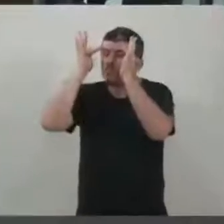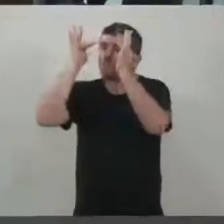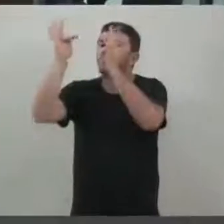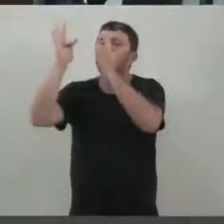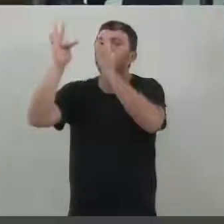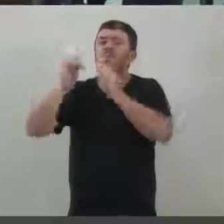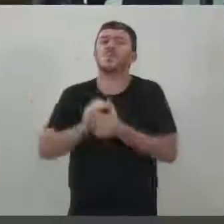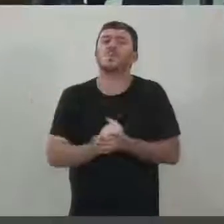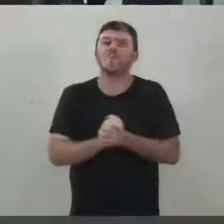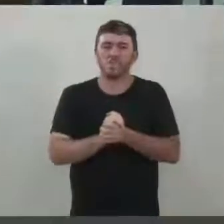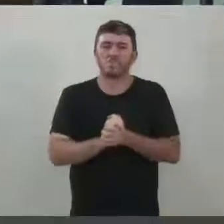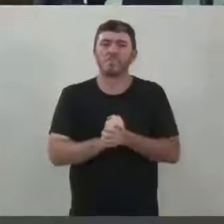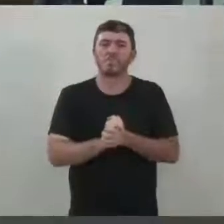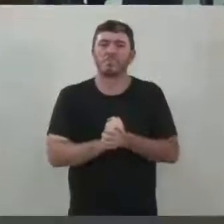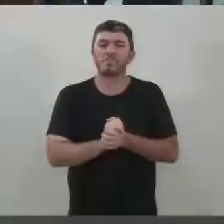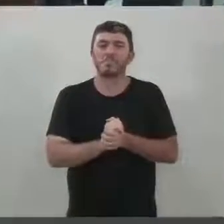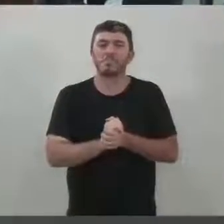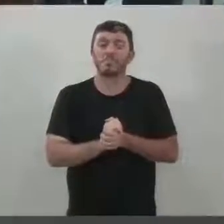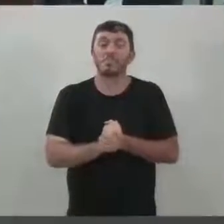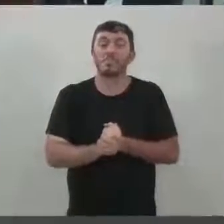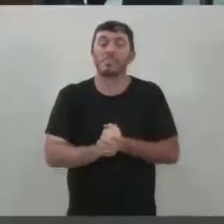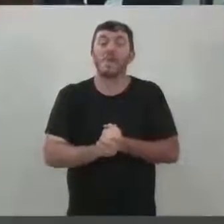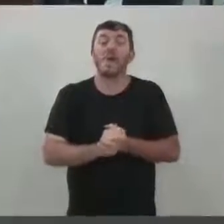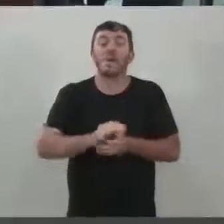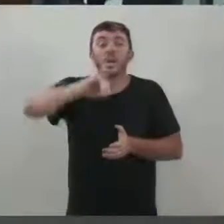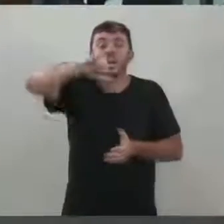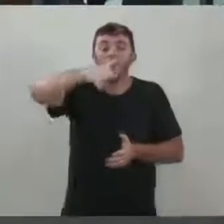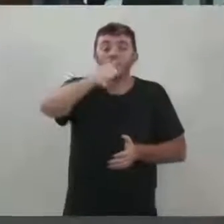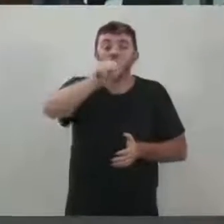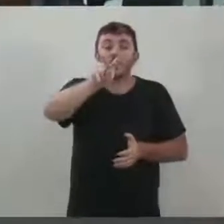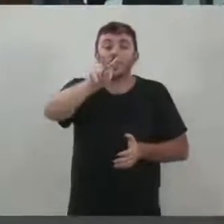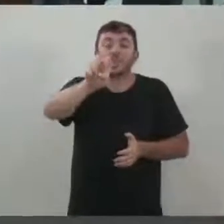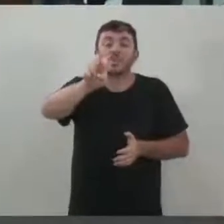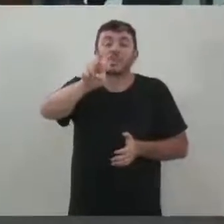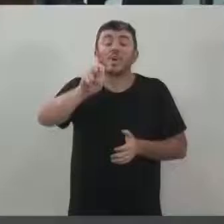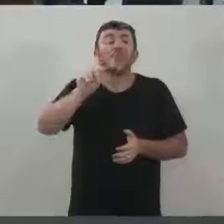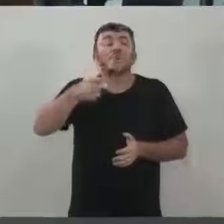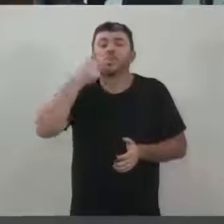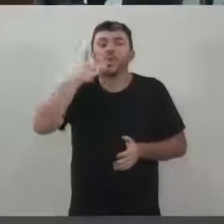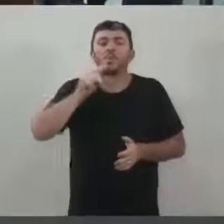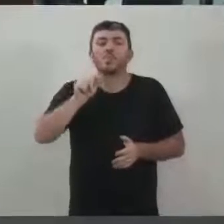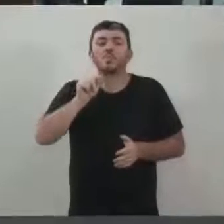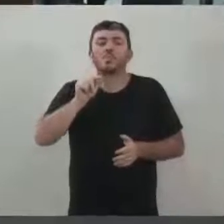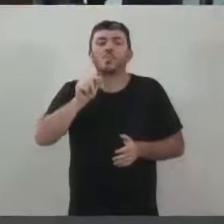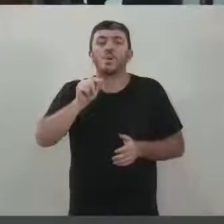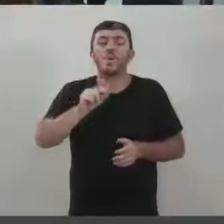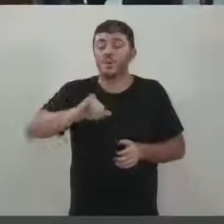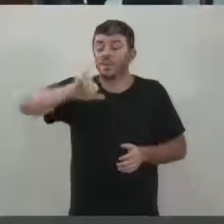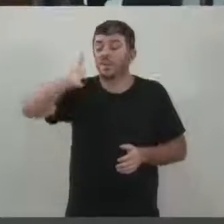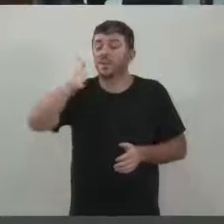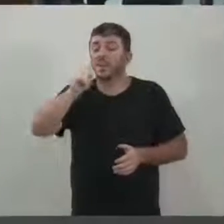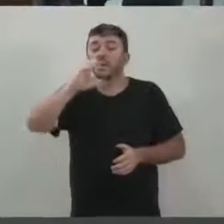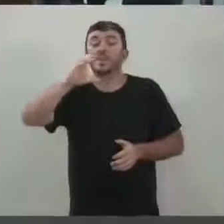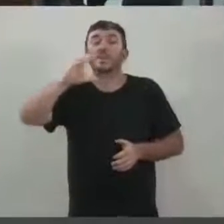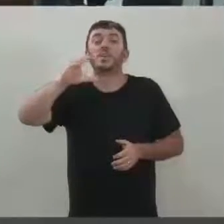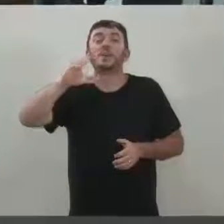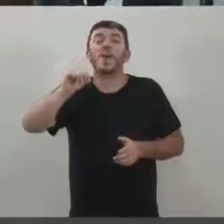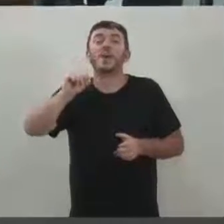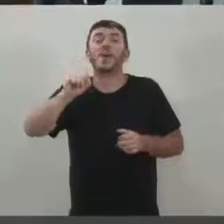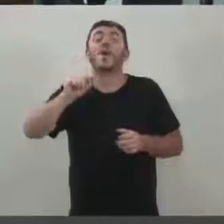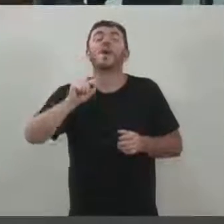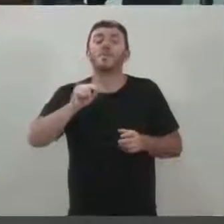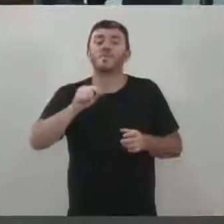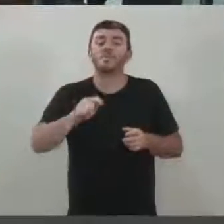Agora, porém, assim diz Javé, aquele que criou você. Jacó, aquele que formou